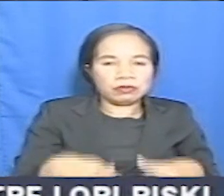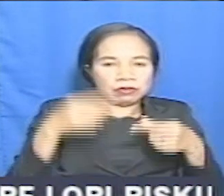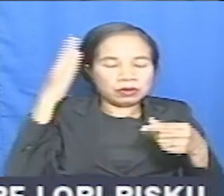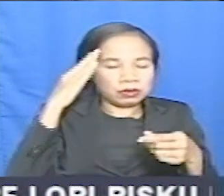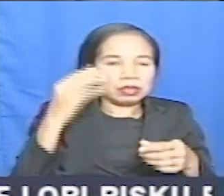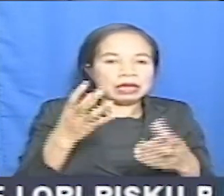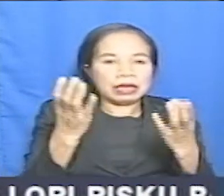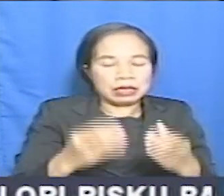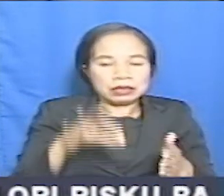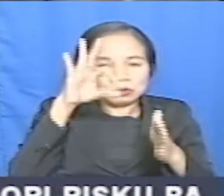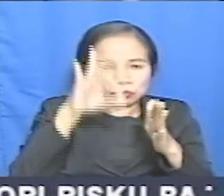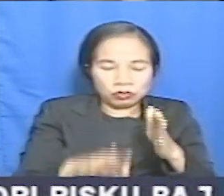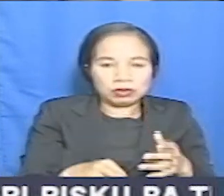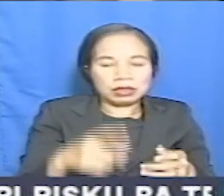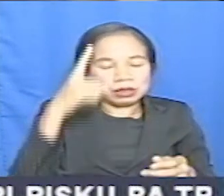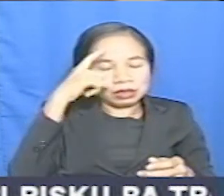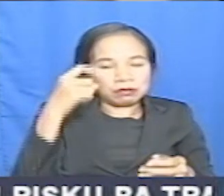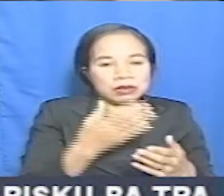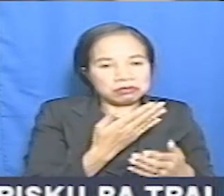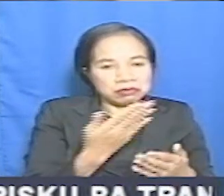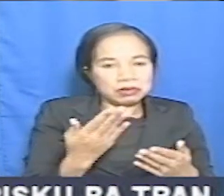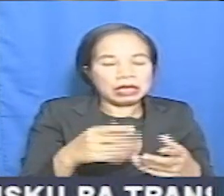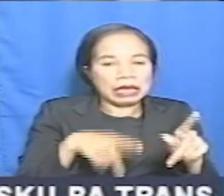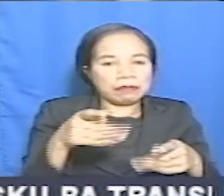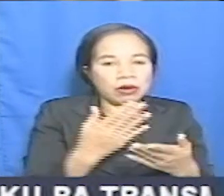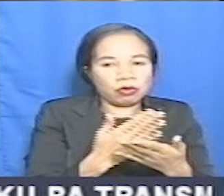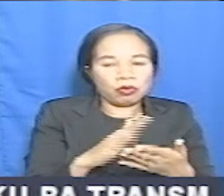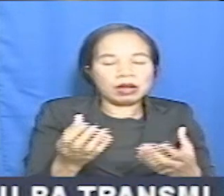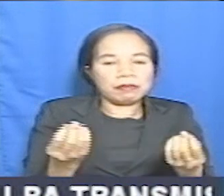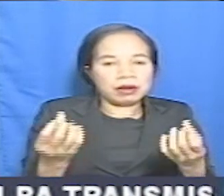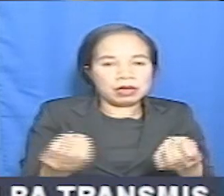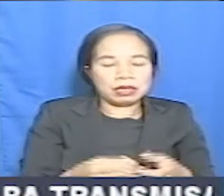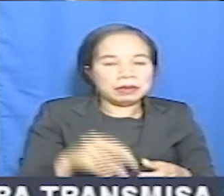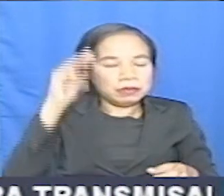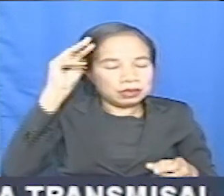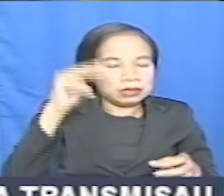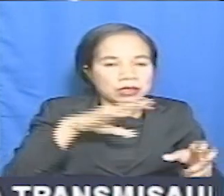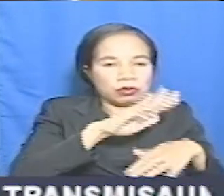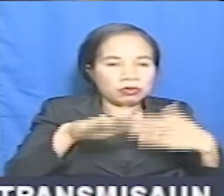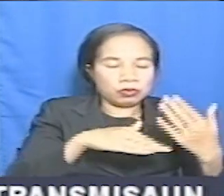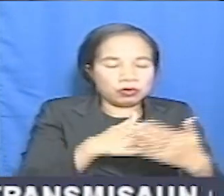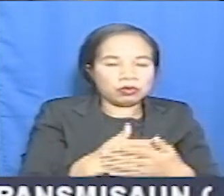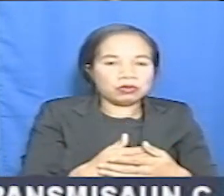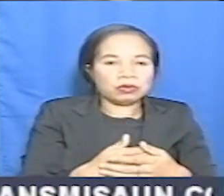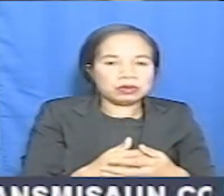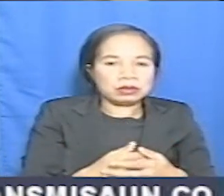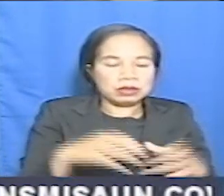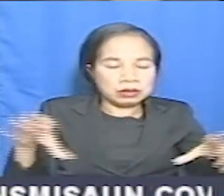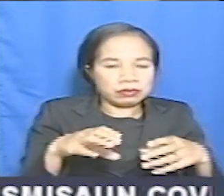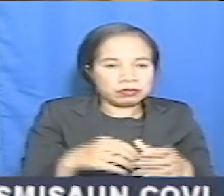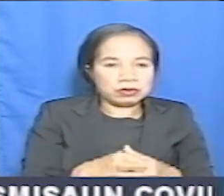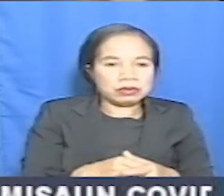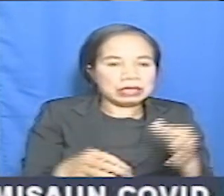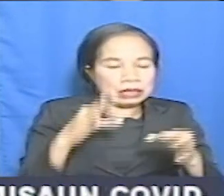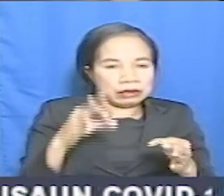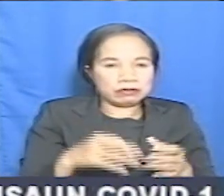tudo cura tam sasan folirona. Então, ministério, ou estrutura toma, a minha esforço produção tem que sair. Sorte la clova estraga,